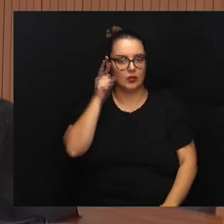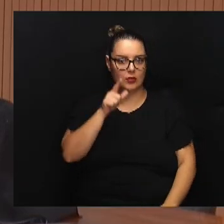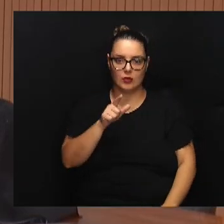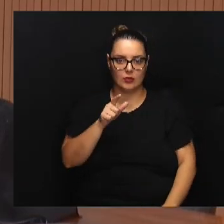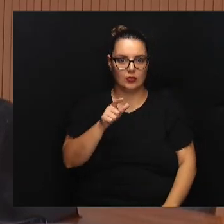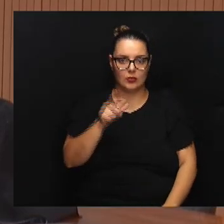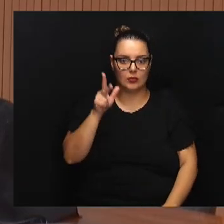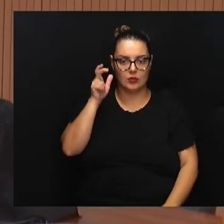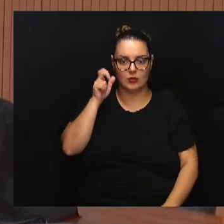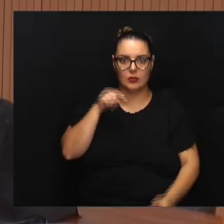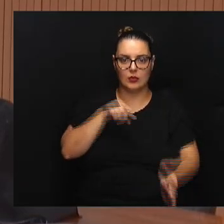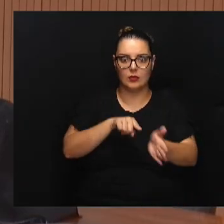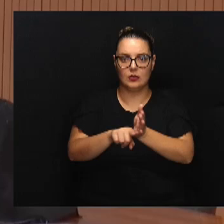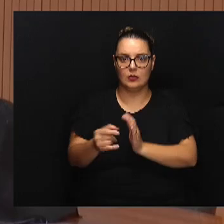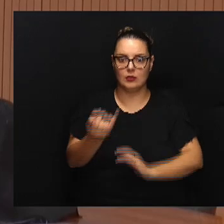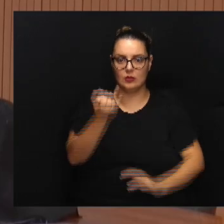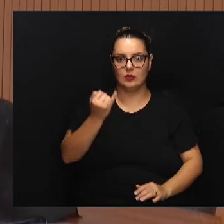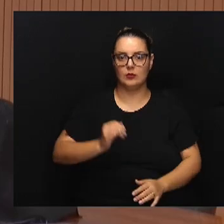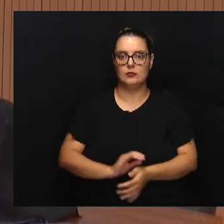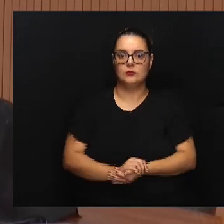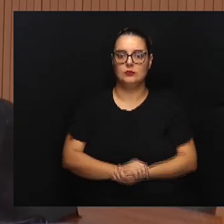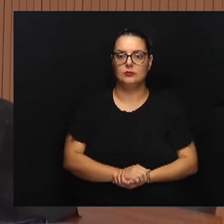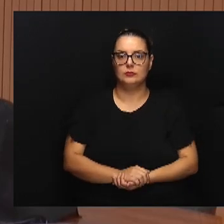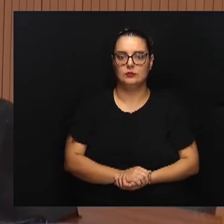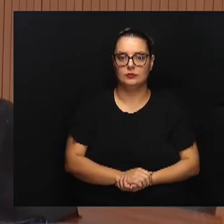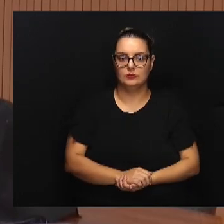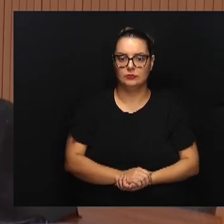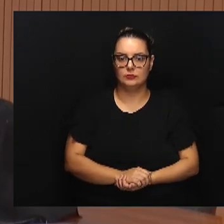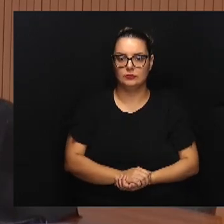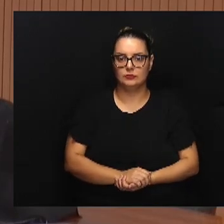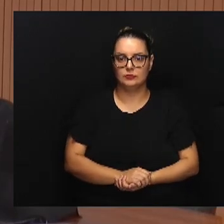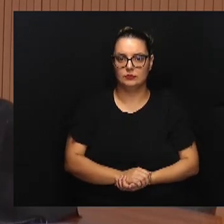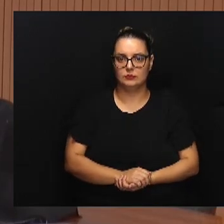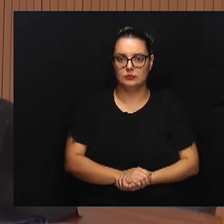a tua pergunta, que foi importante.